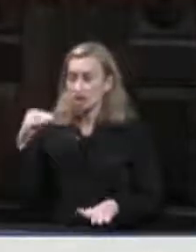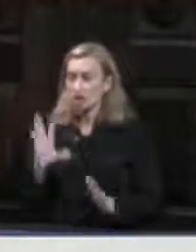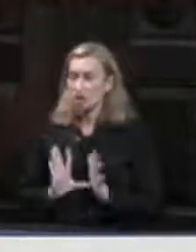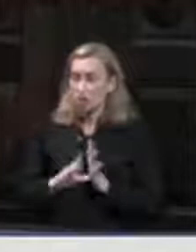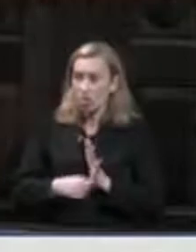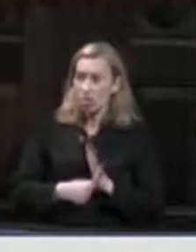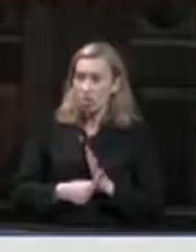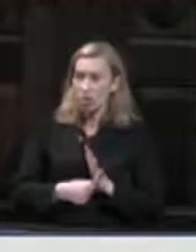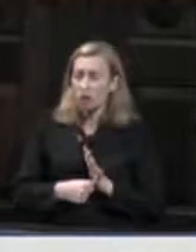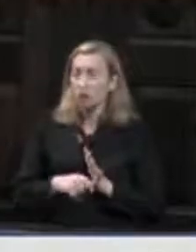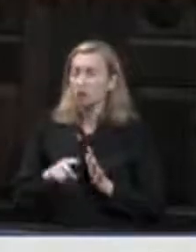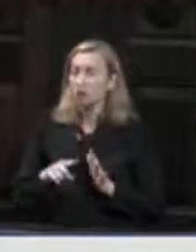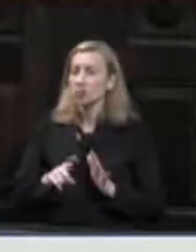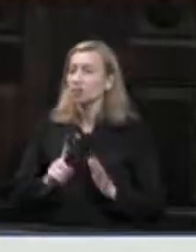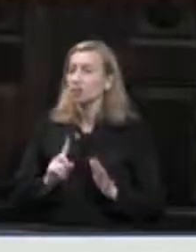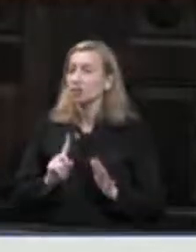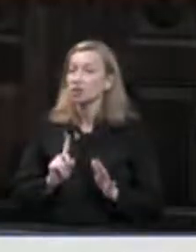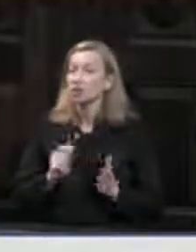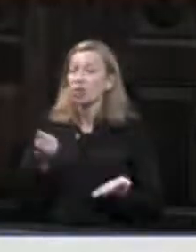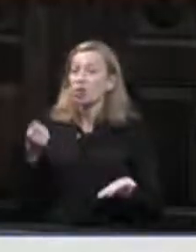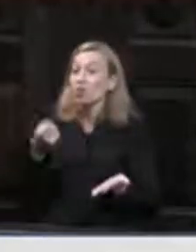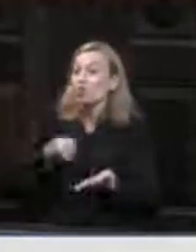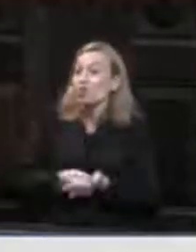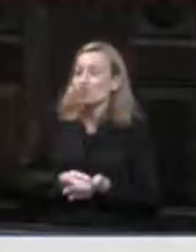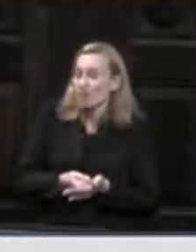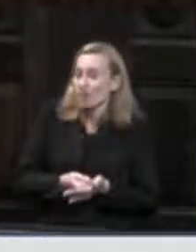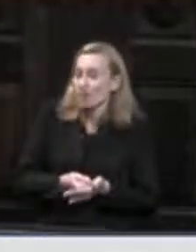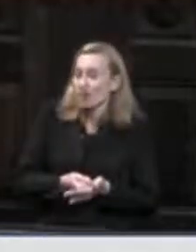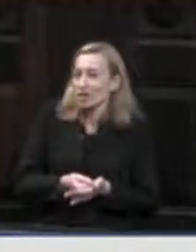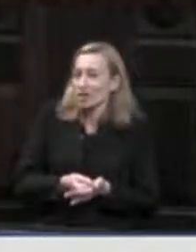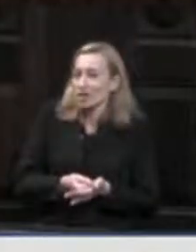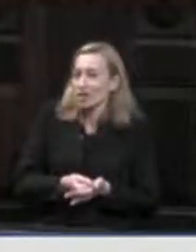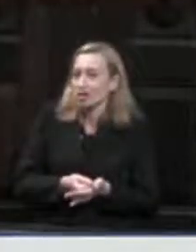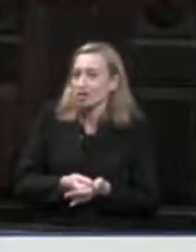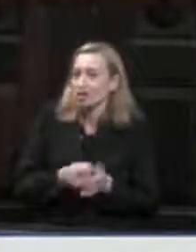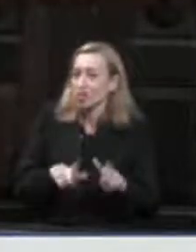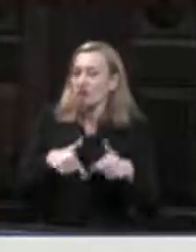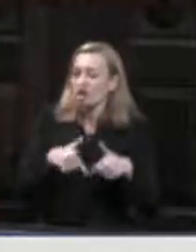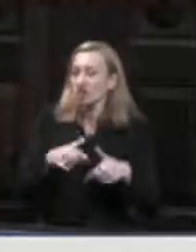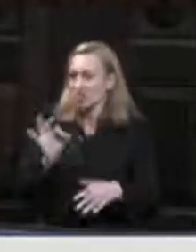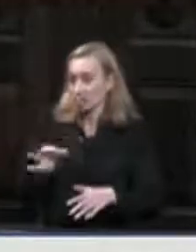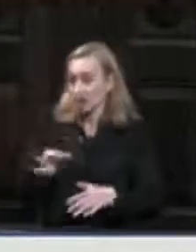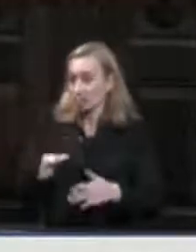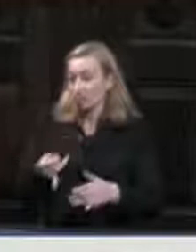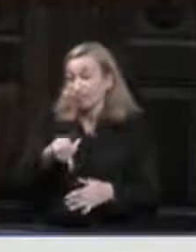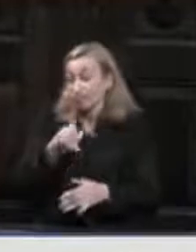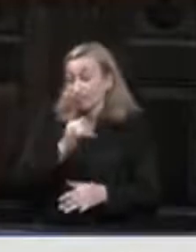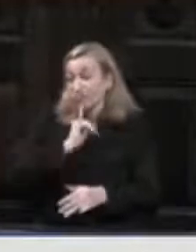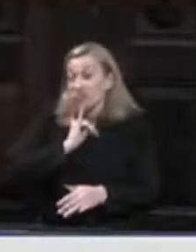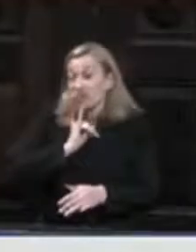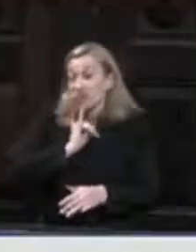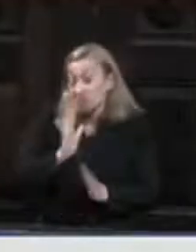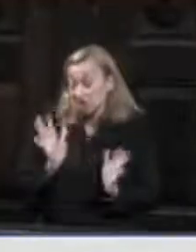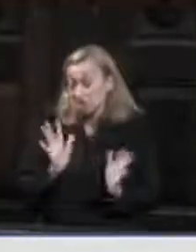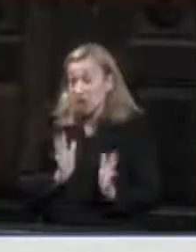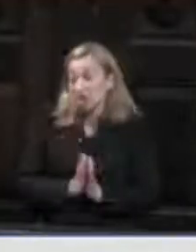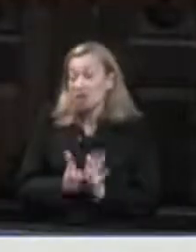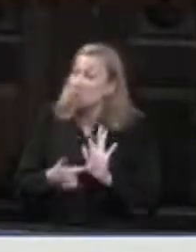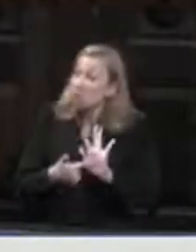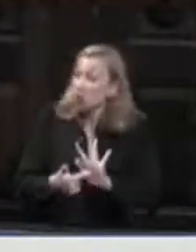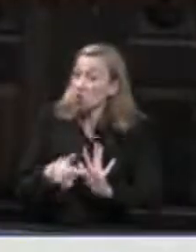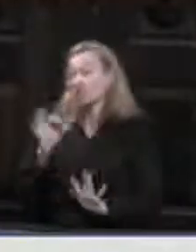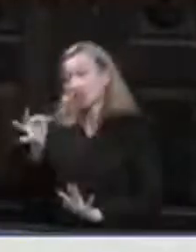internos, nem a quem trabalha no sistema. Infelizmente, isso demonstra